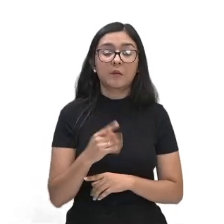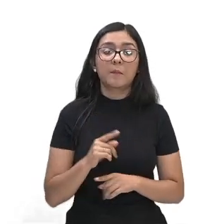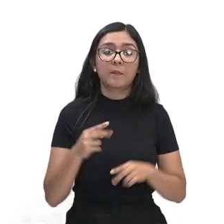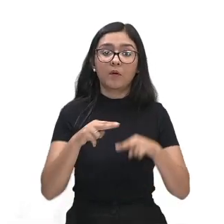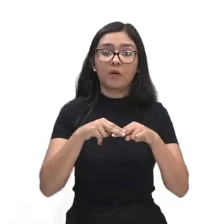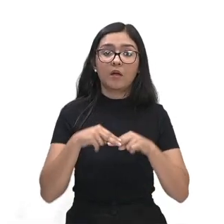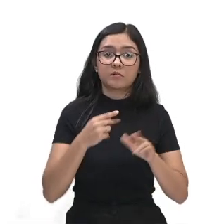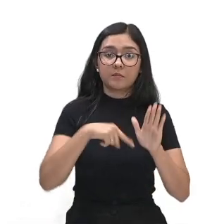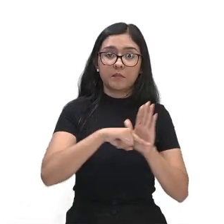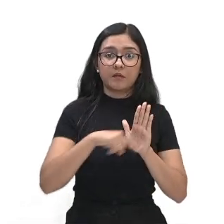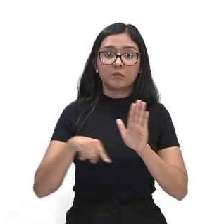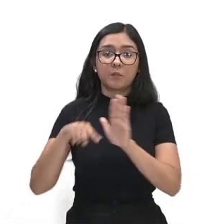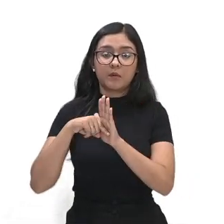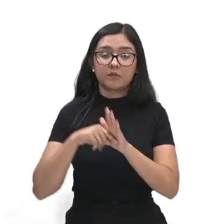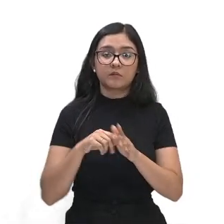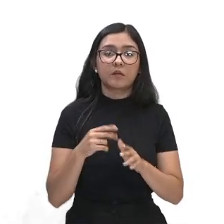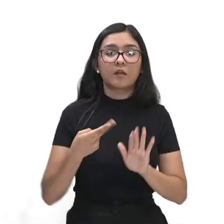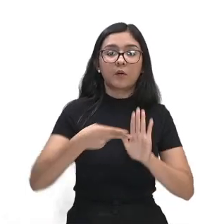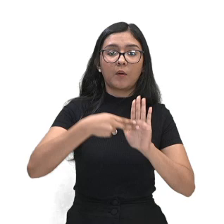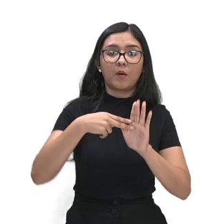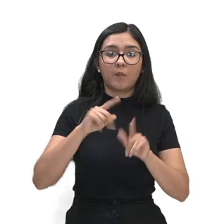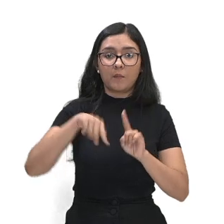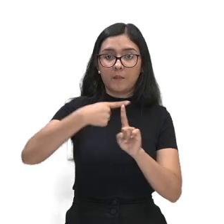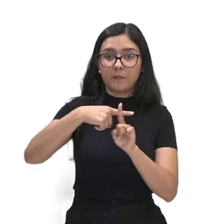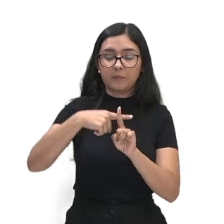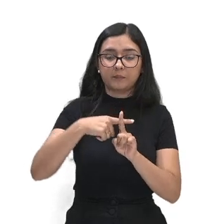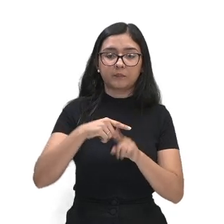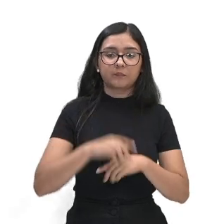mais, e o resultado aí é menos 11.